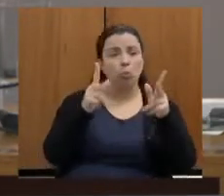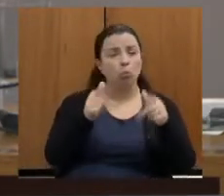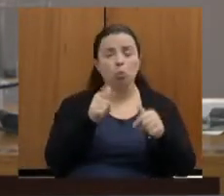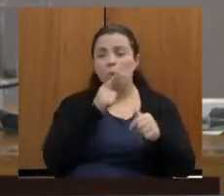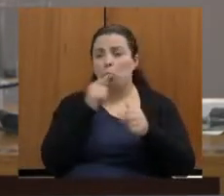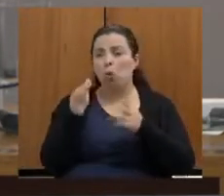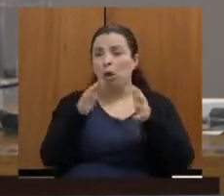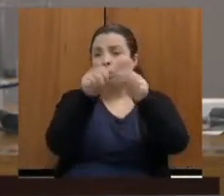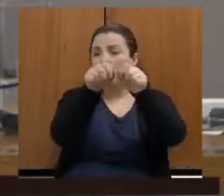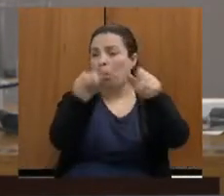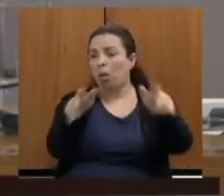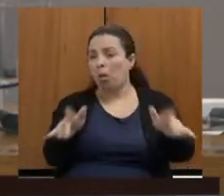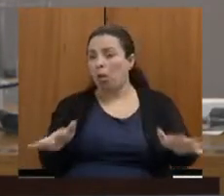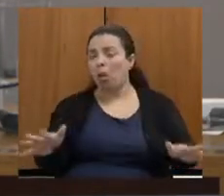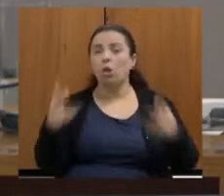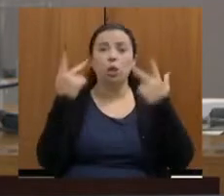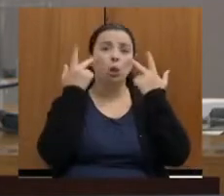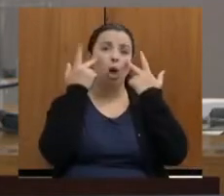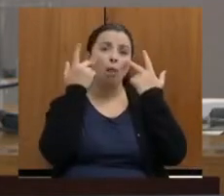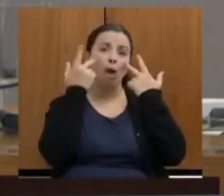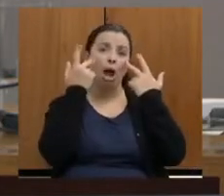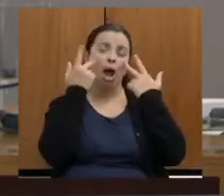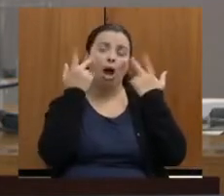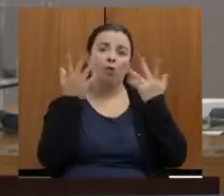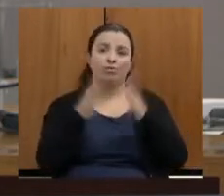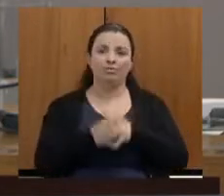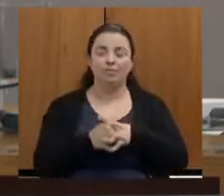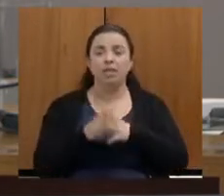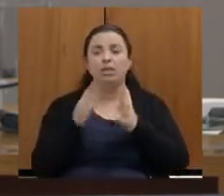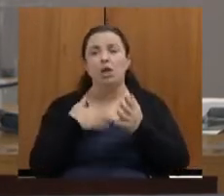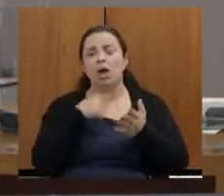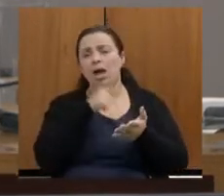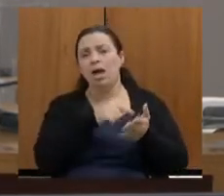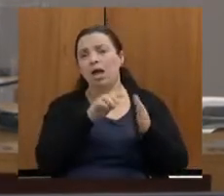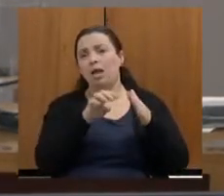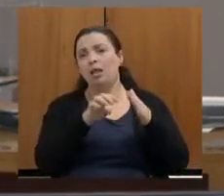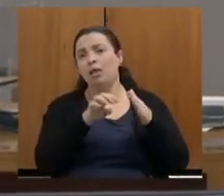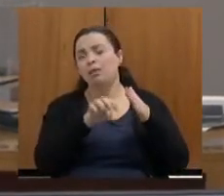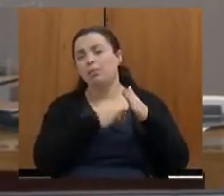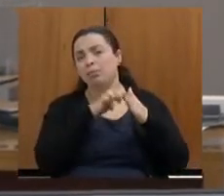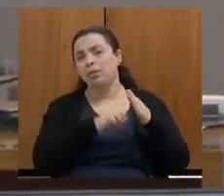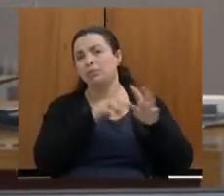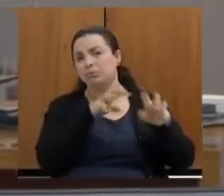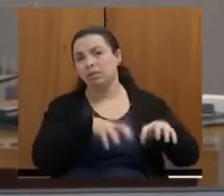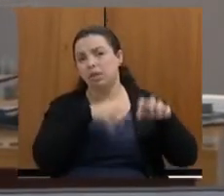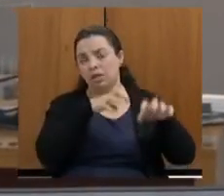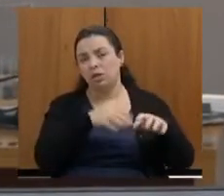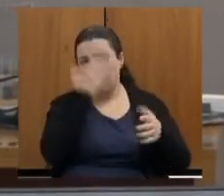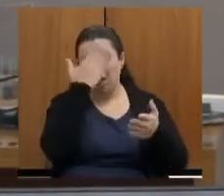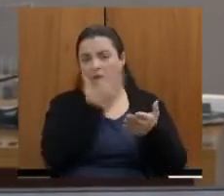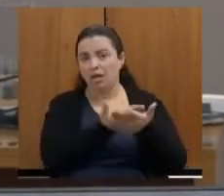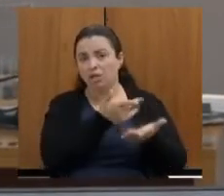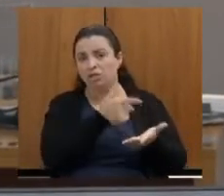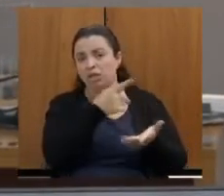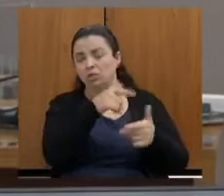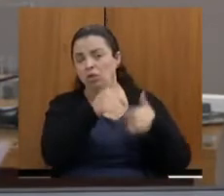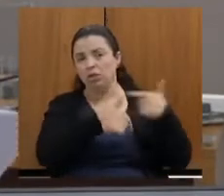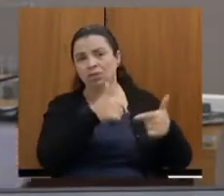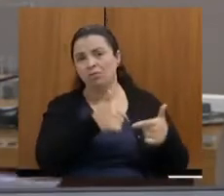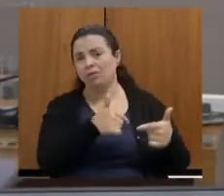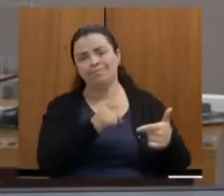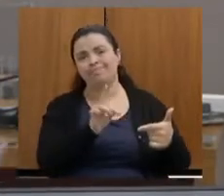Então nós não podemos acreditar na Mineira o trabalho que ela vem fazendo porque isso simplesmente não